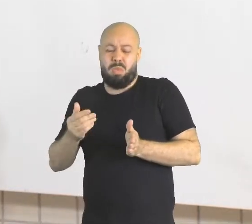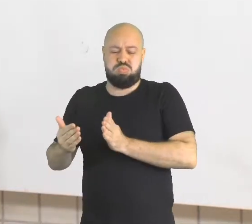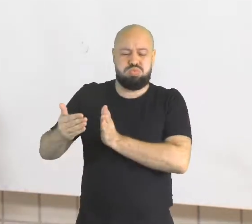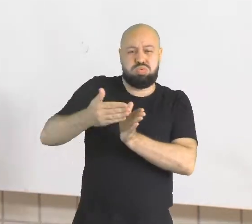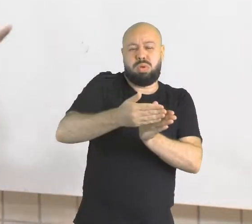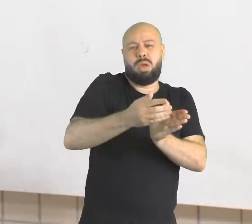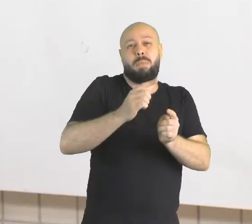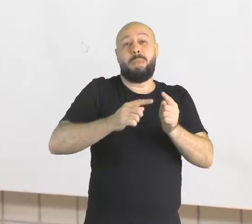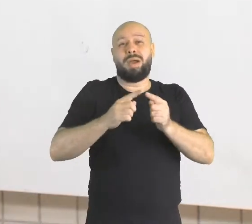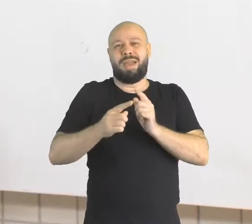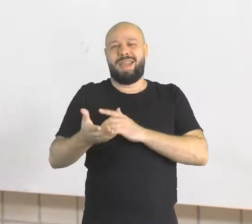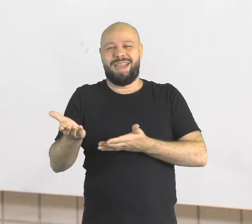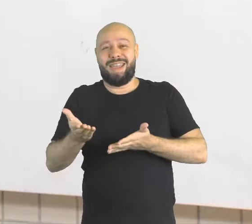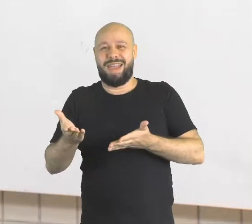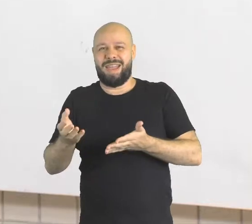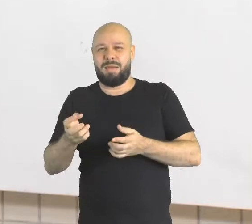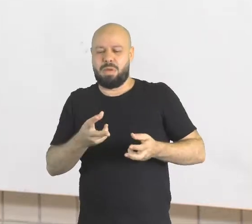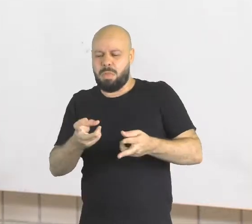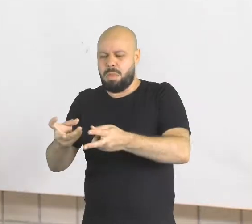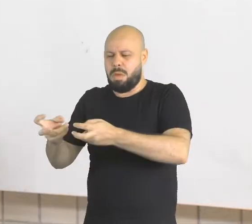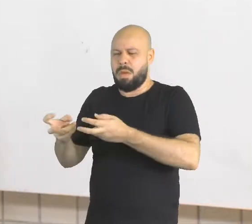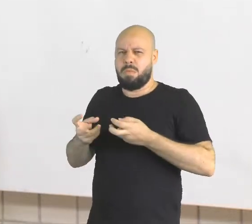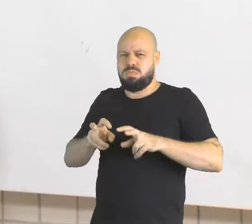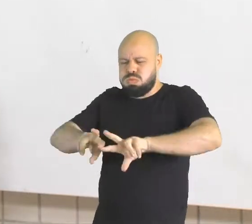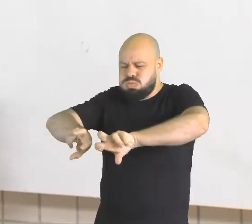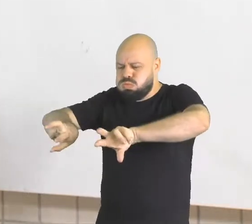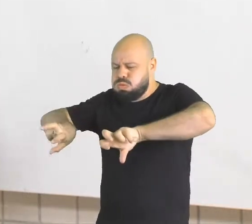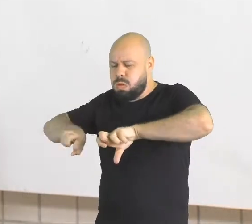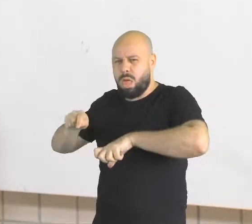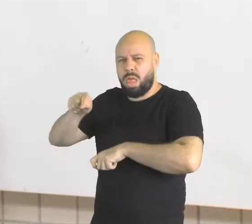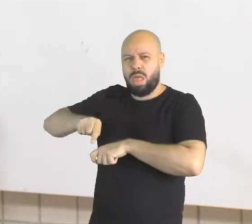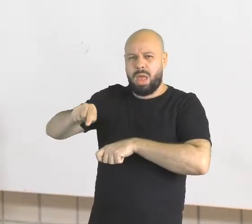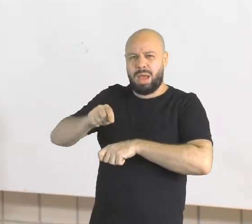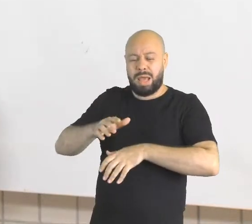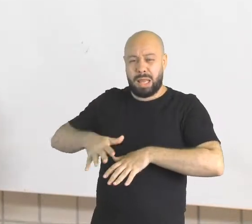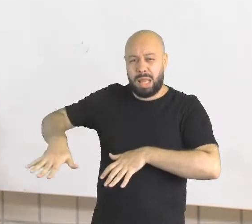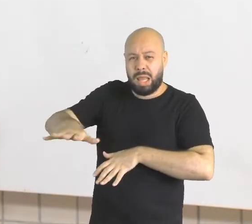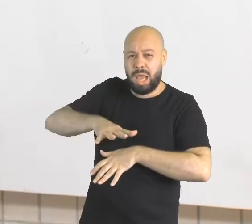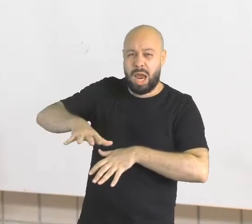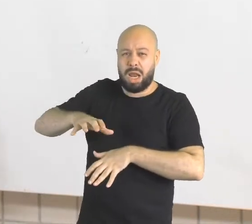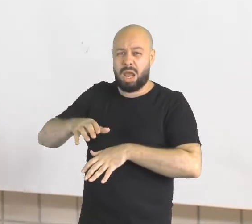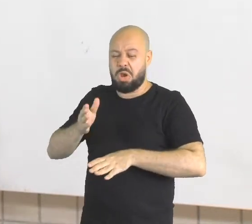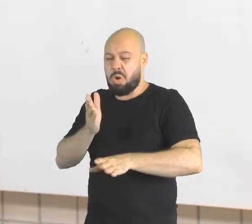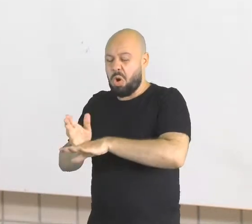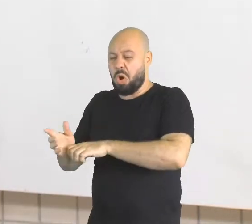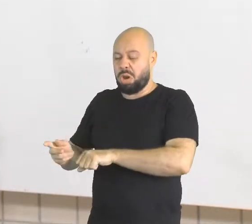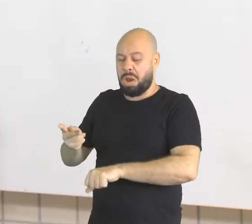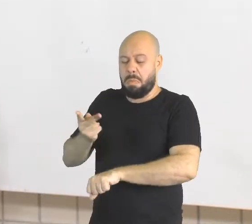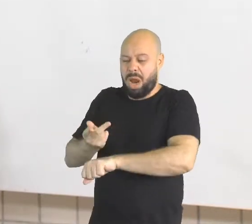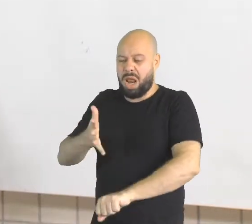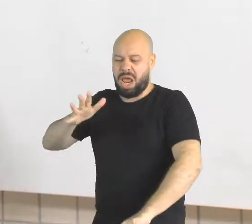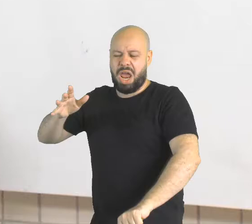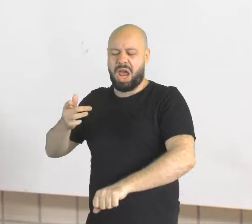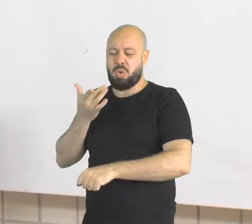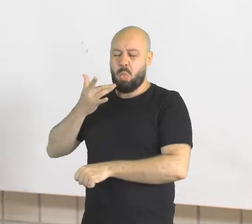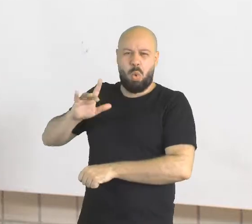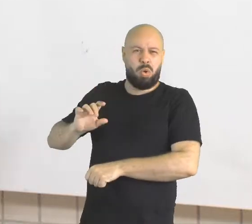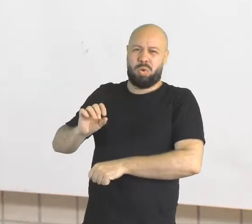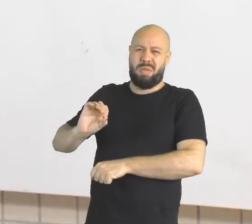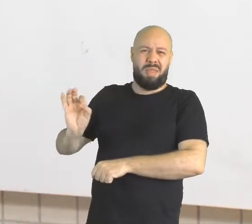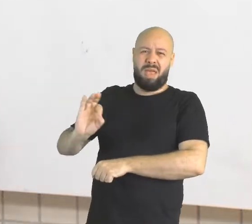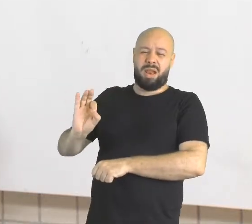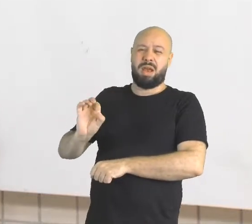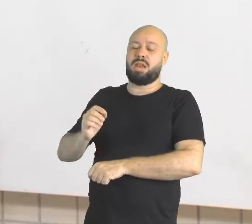professor? Porque no processo de exploração, das terras, quando o Cabral chega, ele não encontra nem ouro e nem prata. Então ele vai